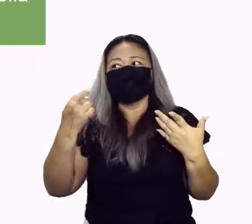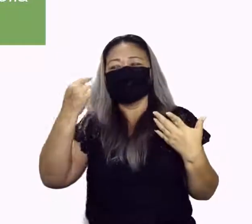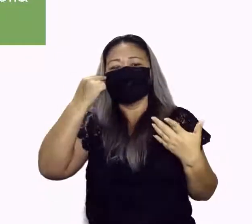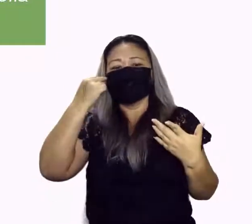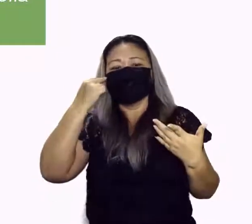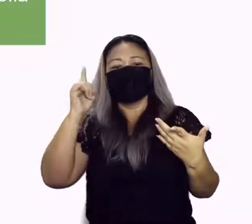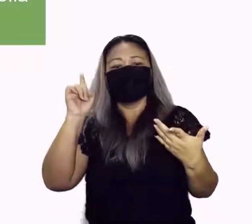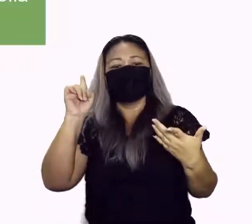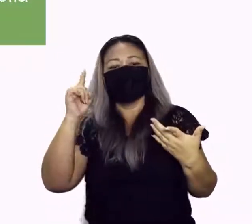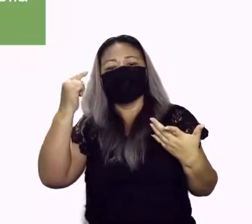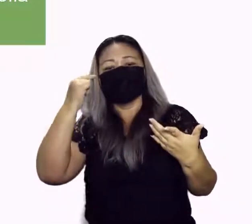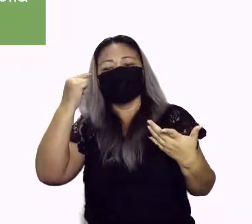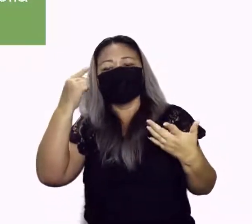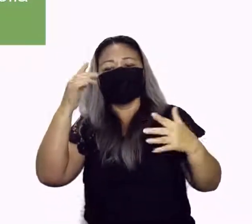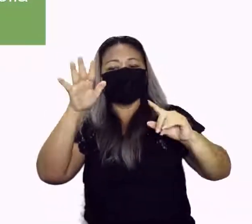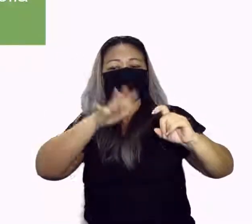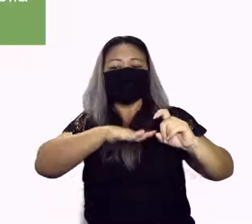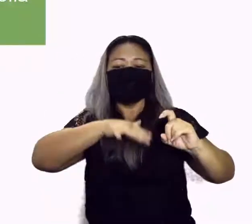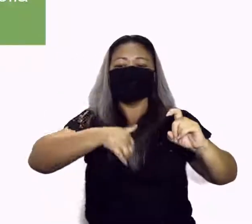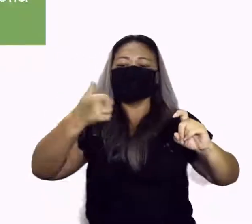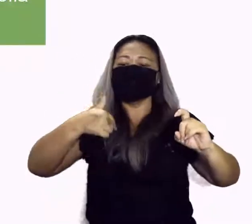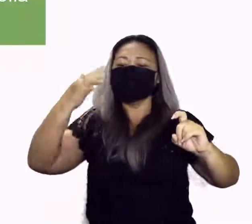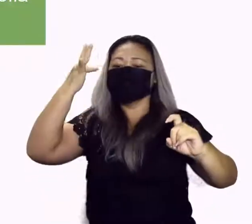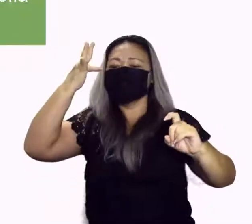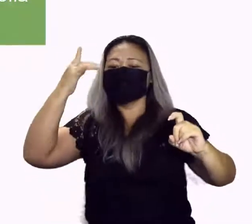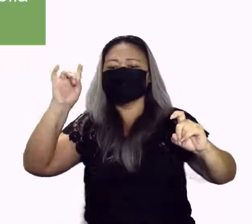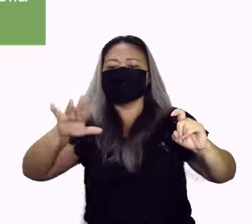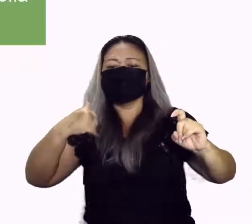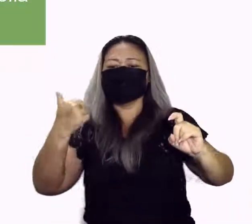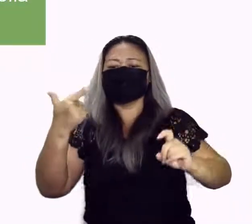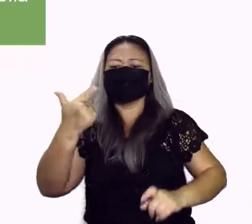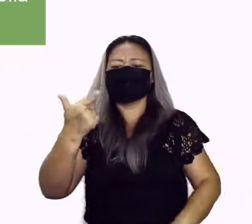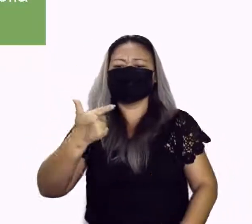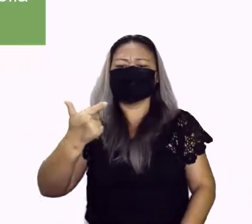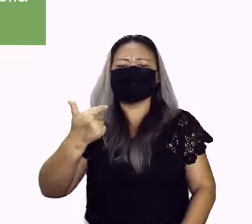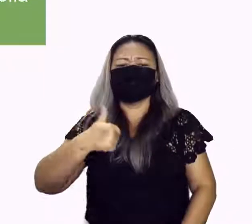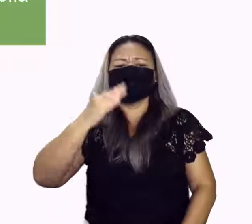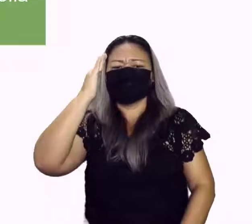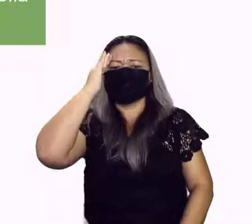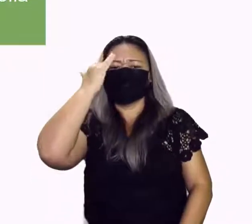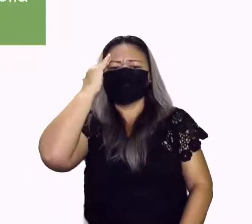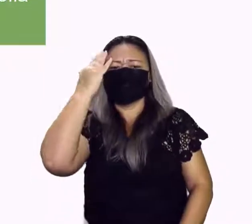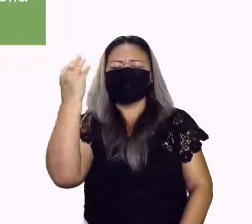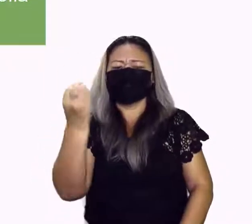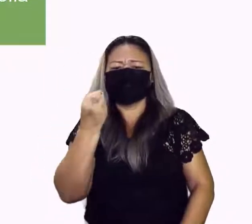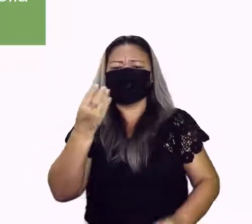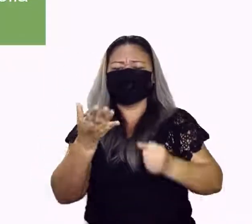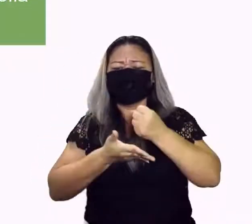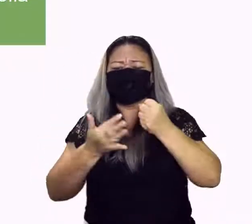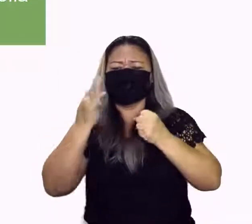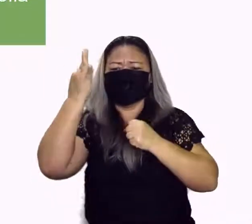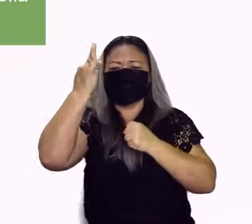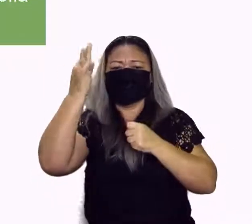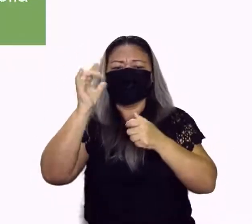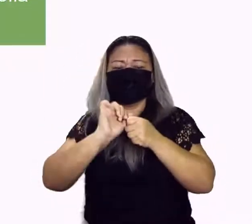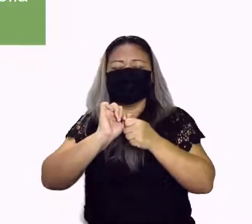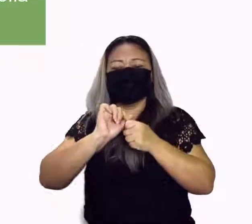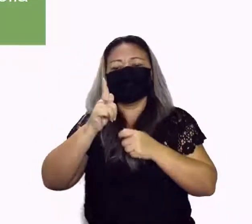pensamento filosófico e mitológico. A segunda, compreender as noções básicas da